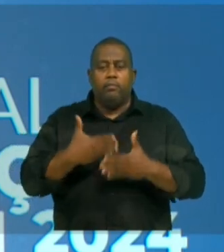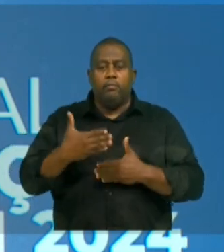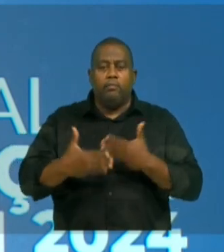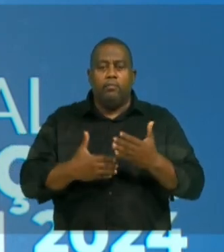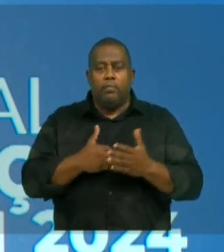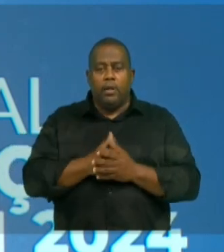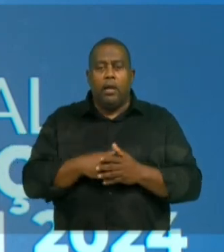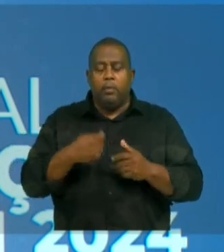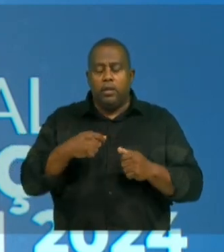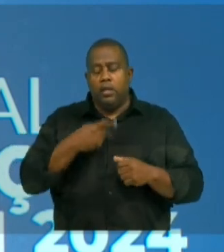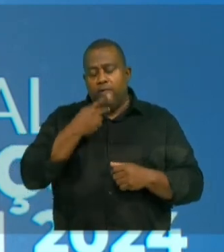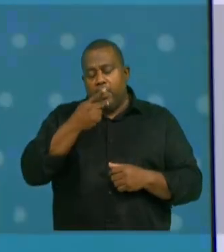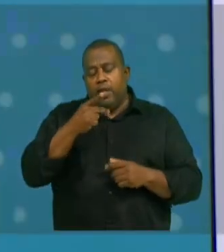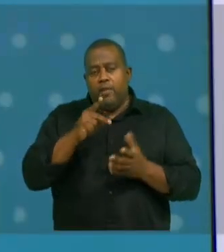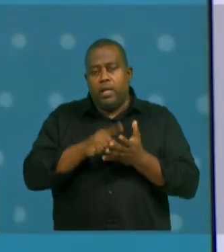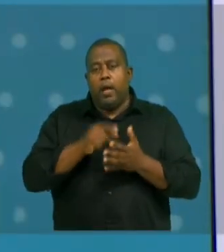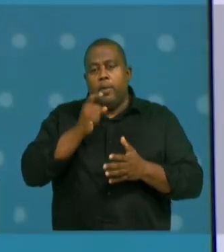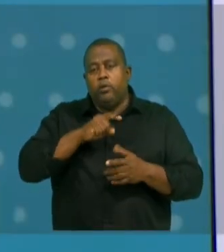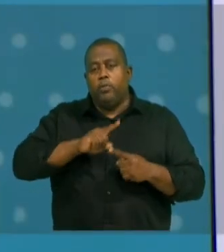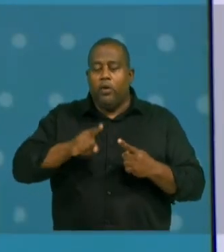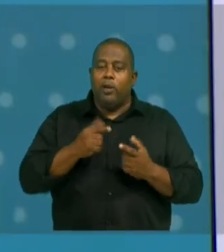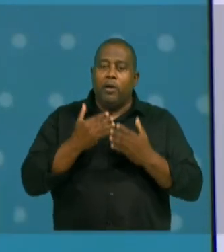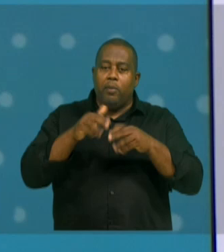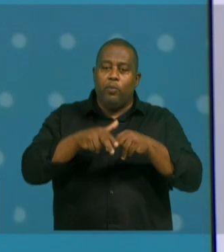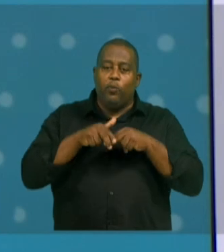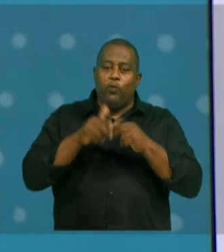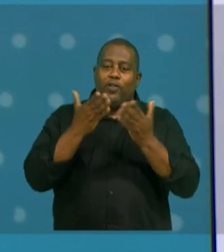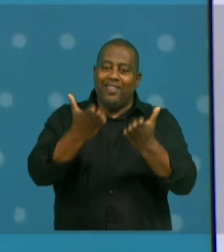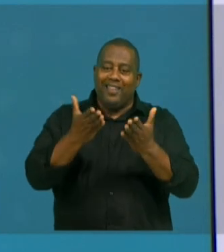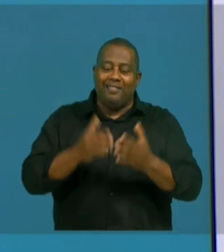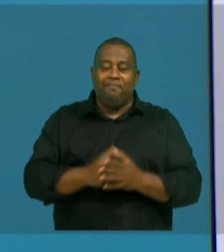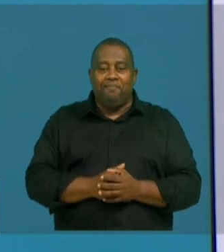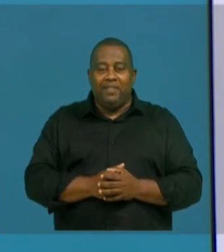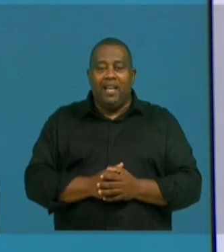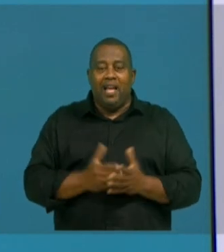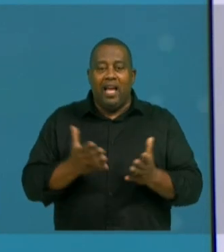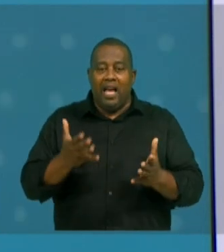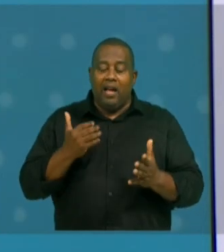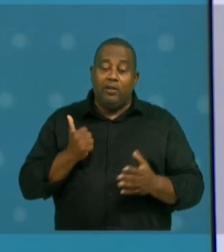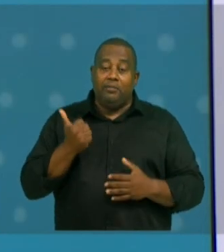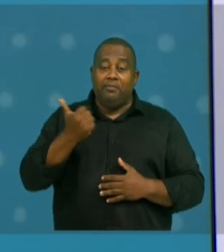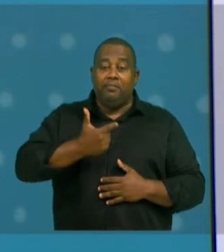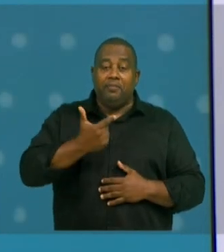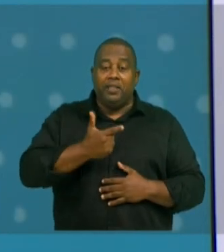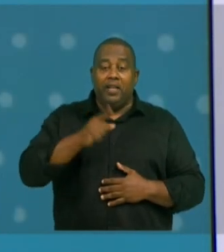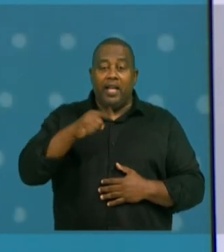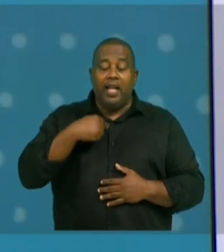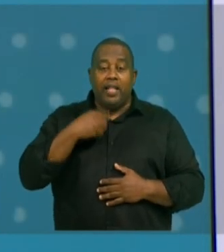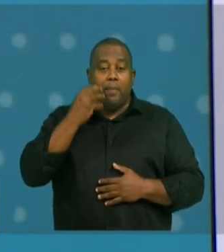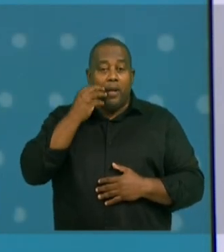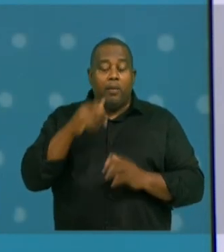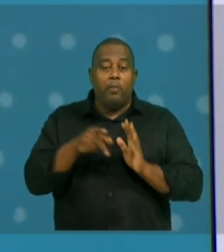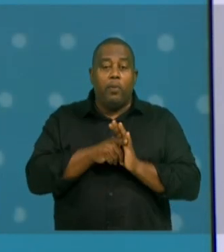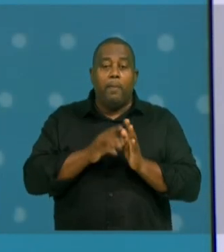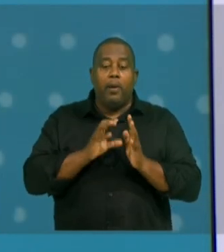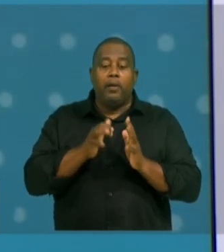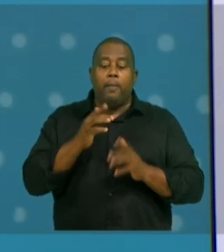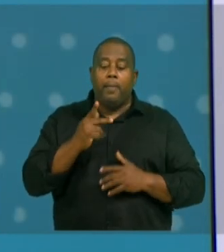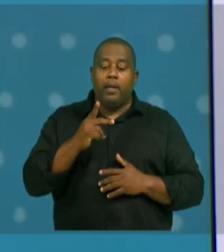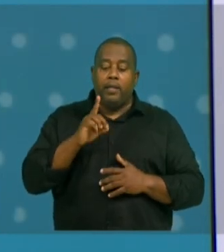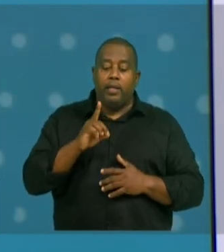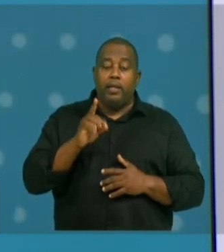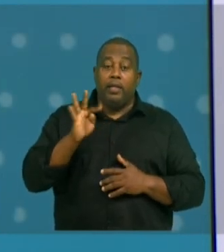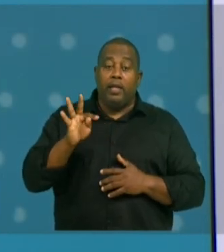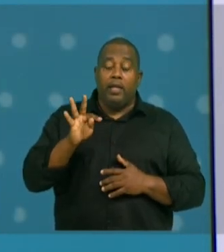mentir Temos que falar a verdade é com vocês agora seria a vez da candidata Ana Paula Matos do PDT fazer as considerações